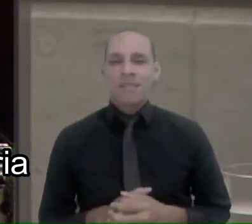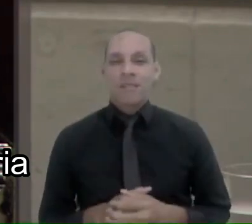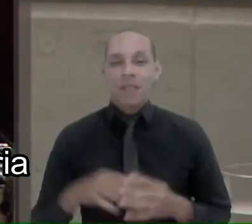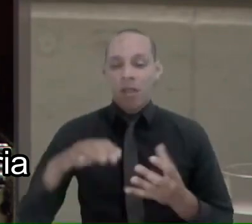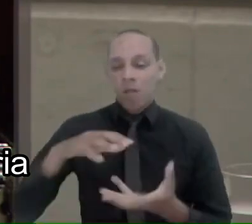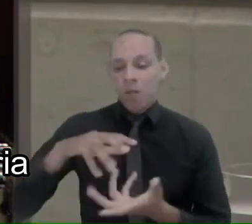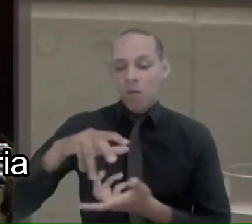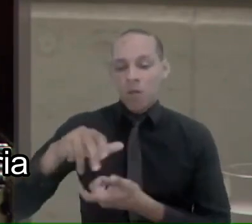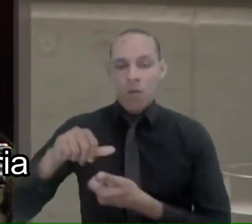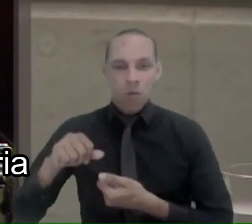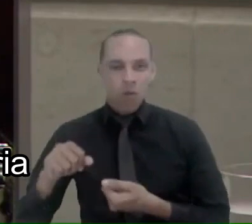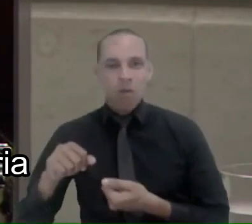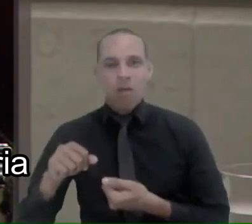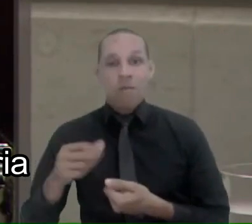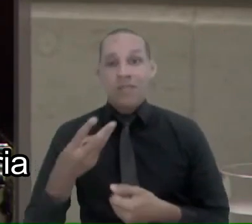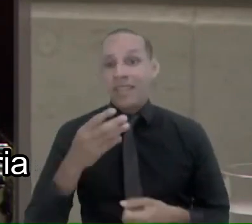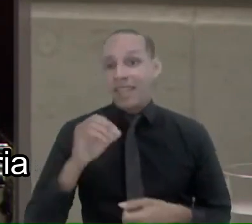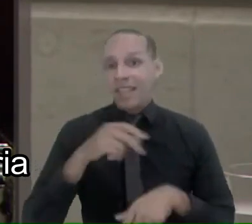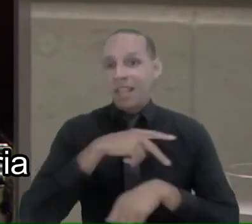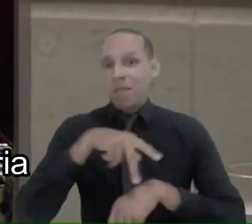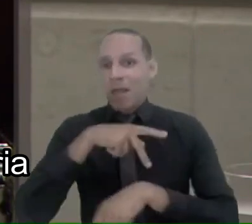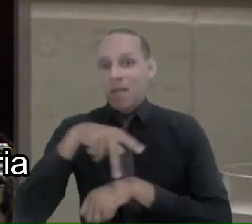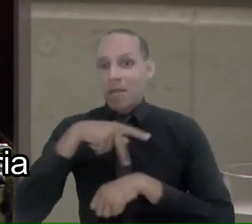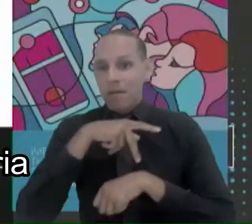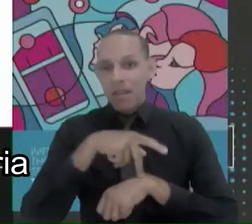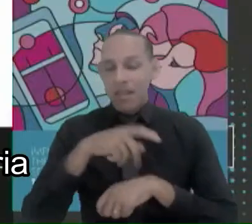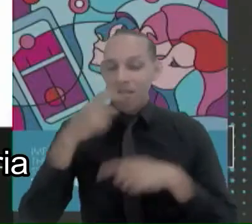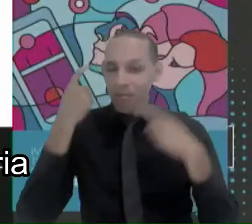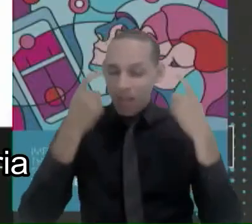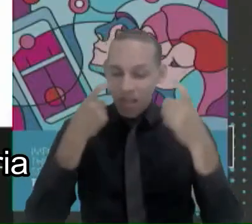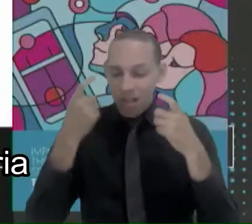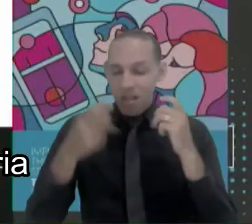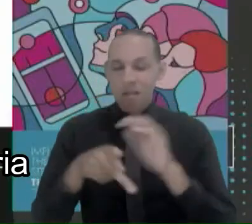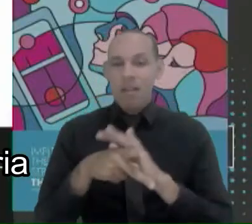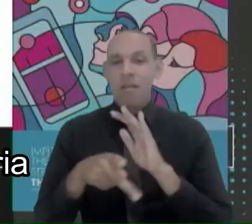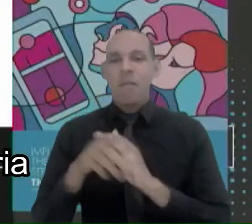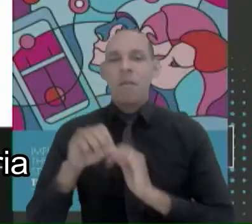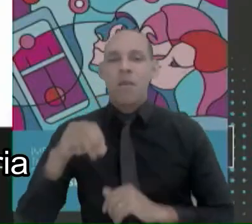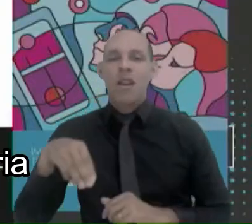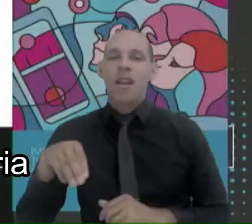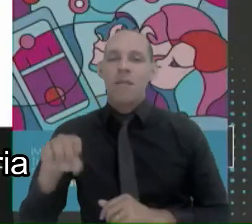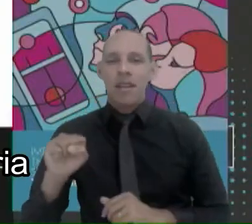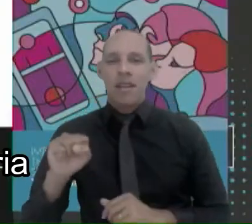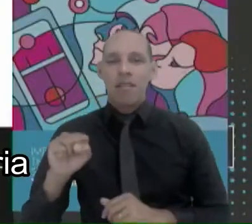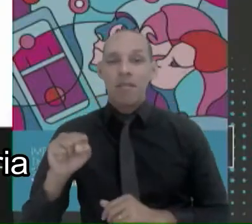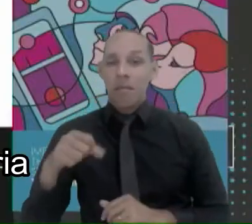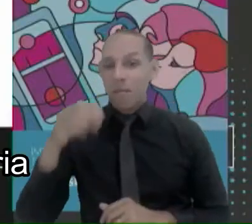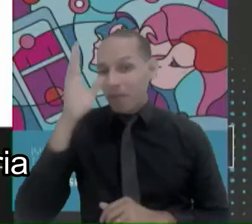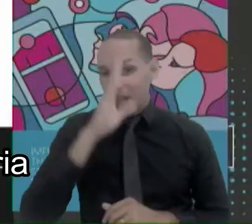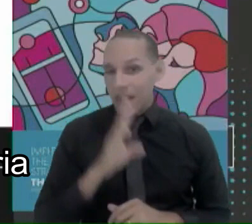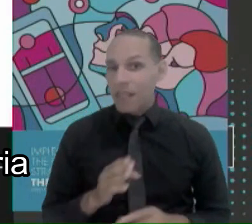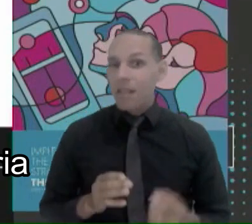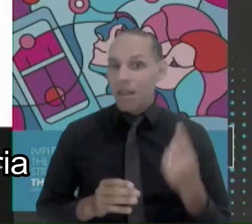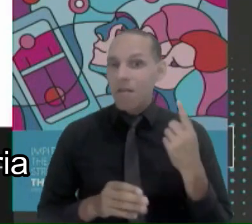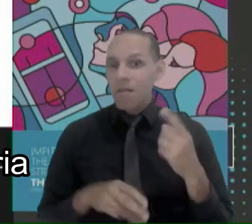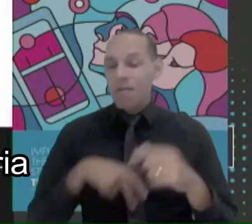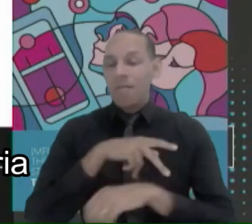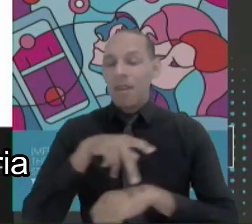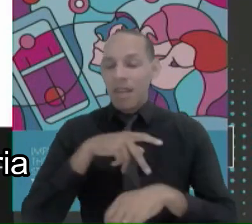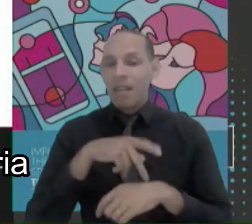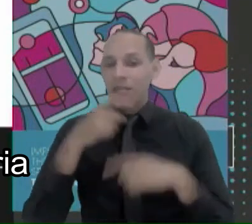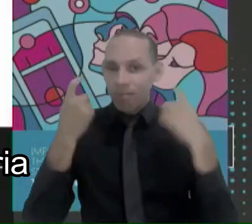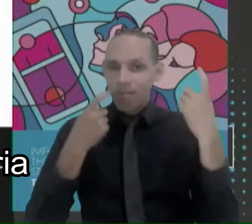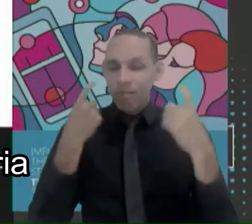tem uma lista de 30 países que preocupam a Organização Mundial de Saúde. O Brasil é um desses 30 países e